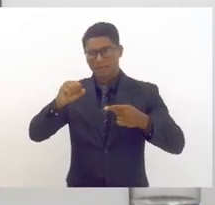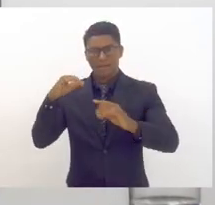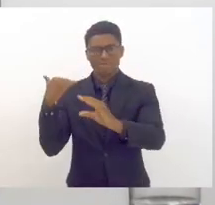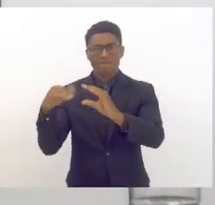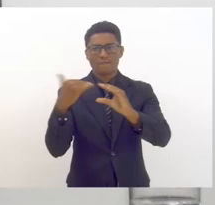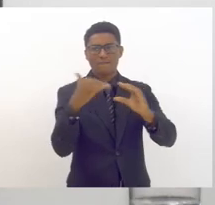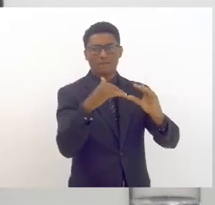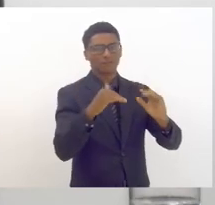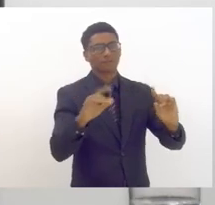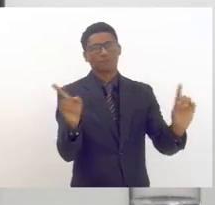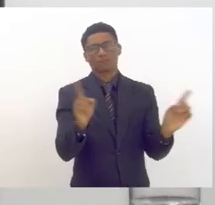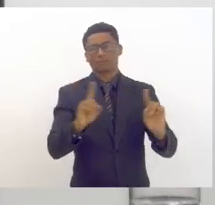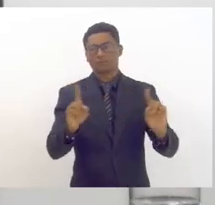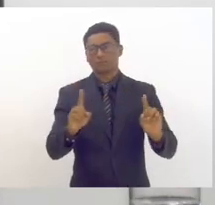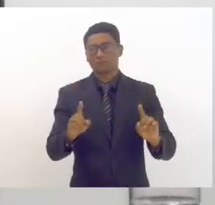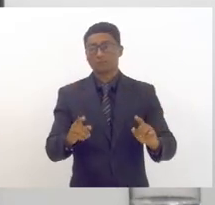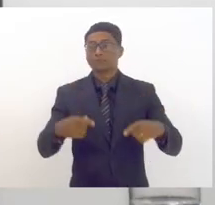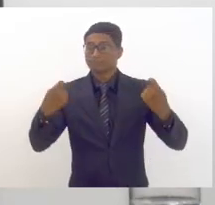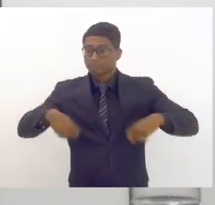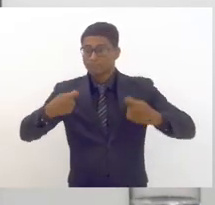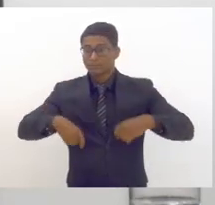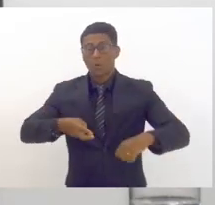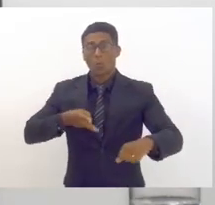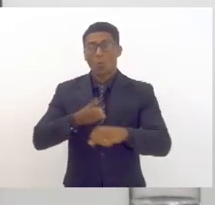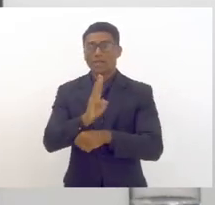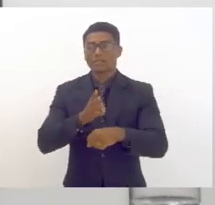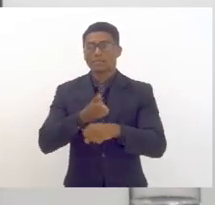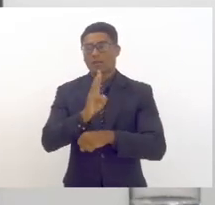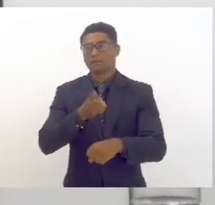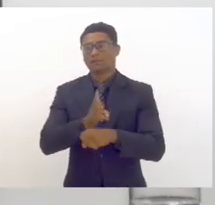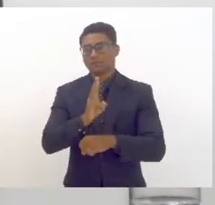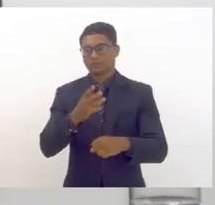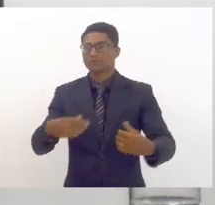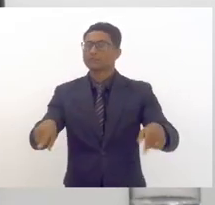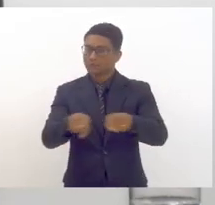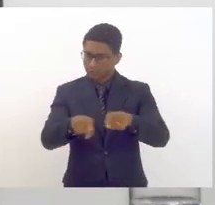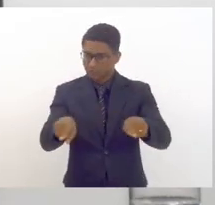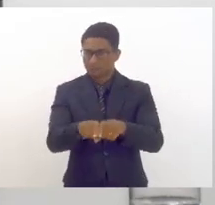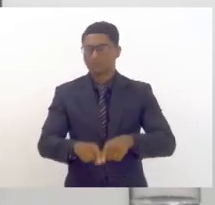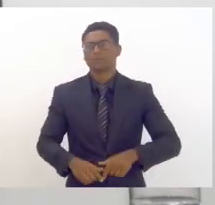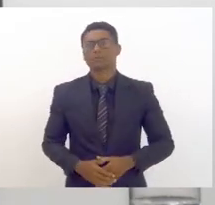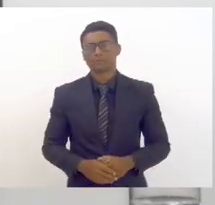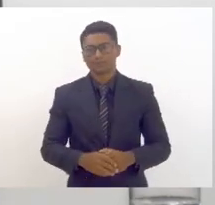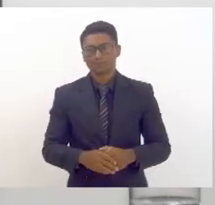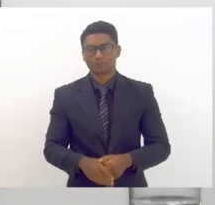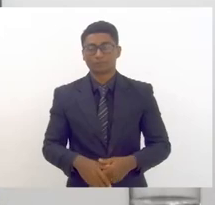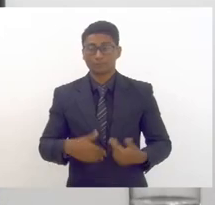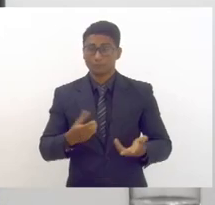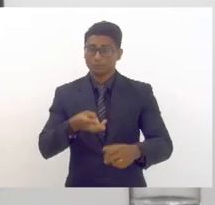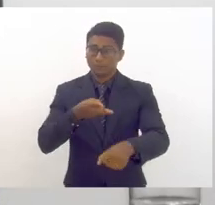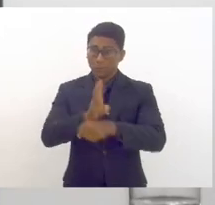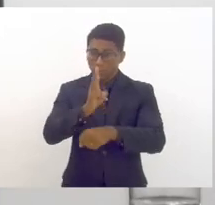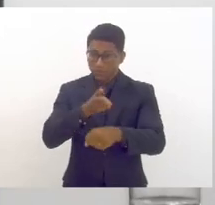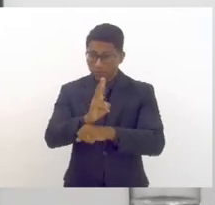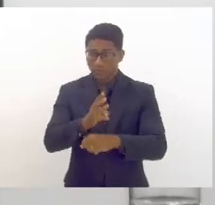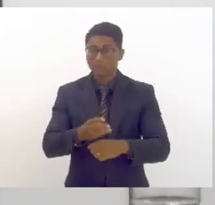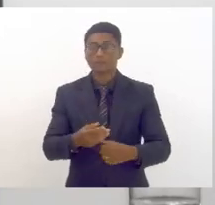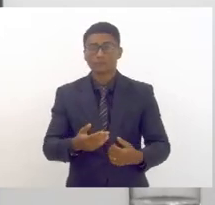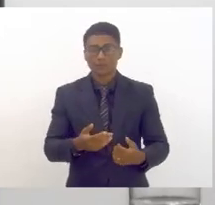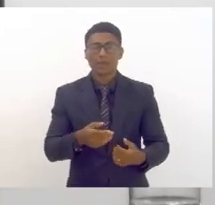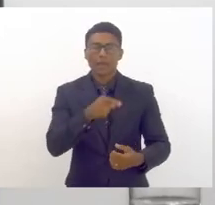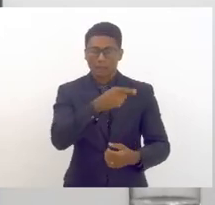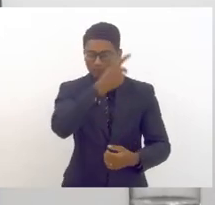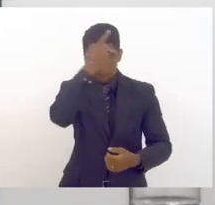mais SMS, tem que mandar o WhatsApp dela. Ela pode mandar o WhatsApp autorizando, informando